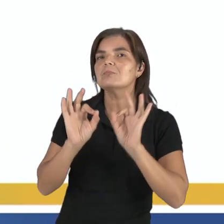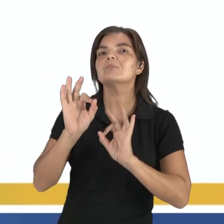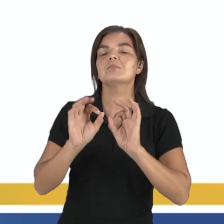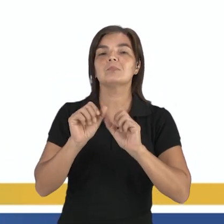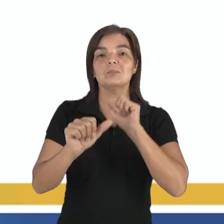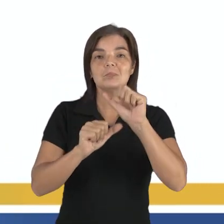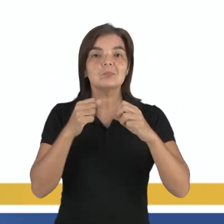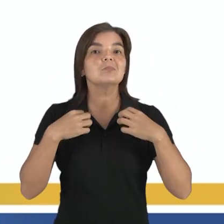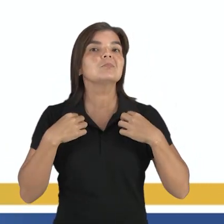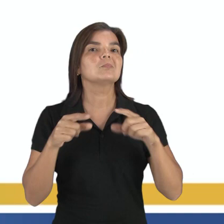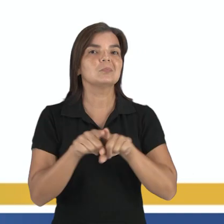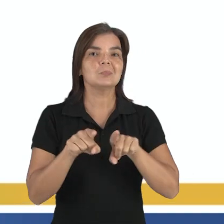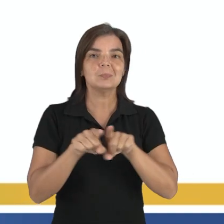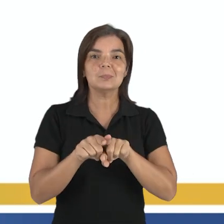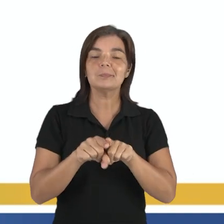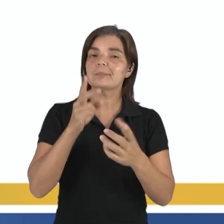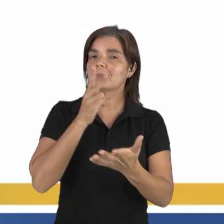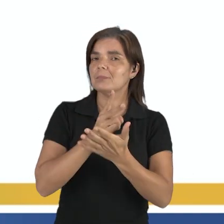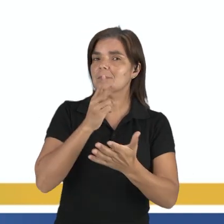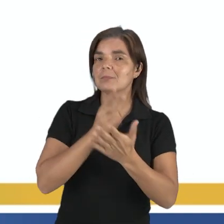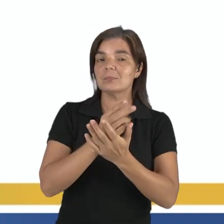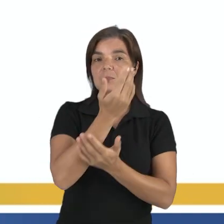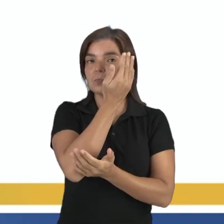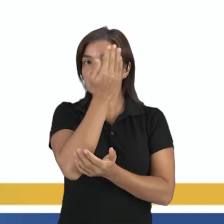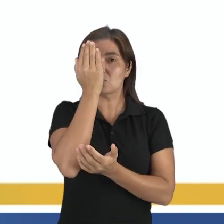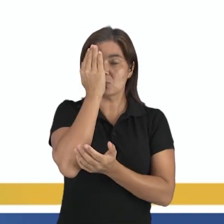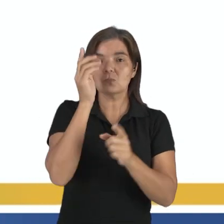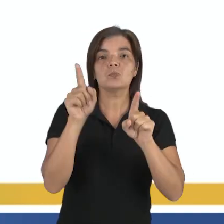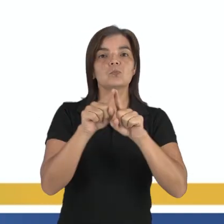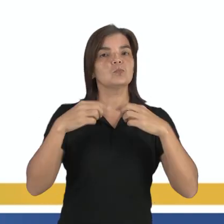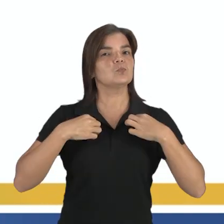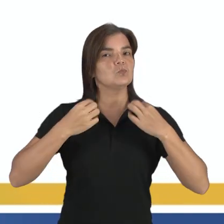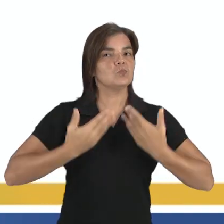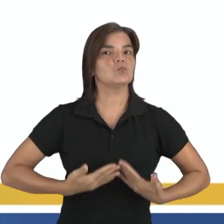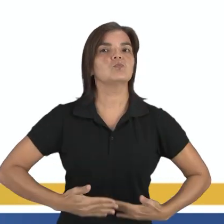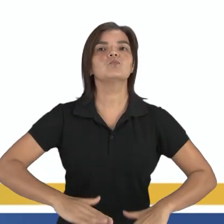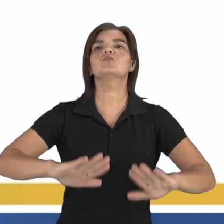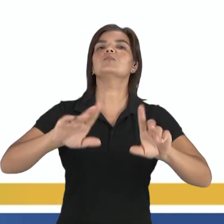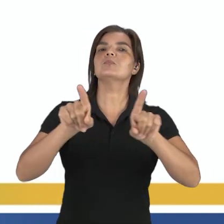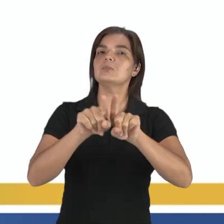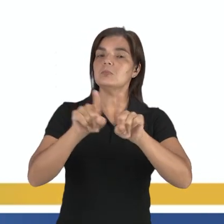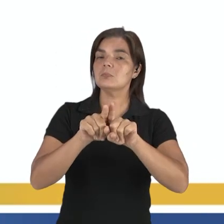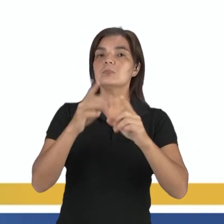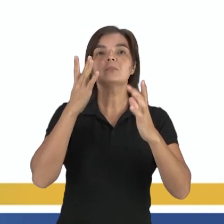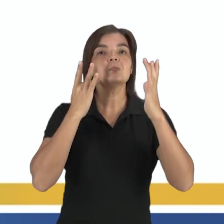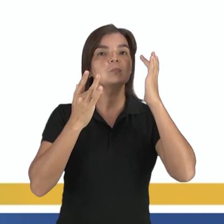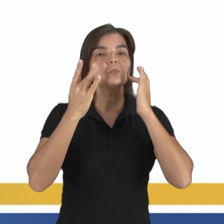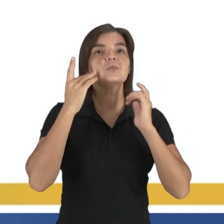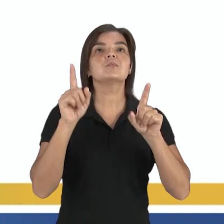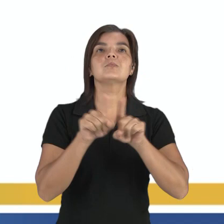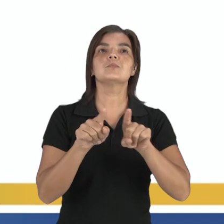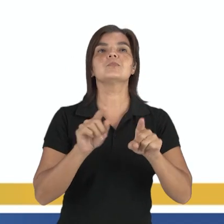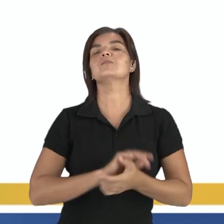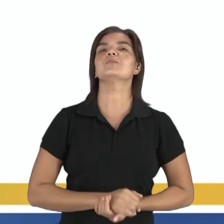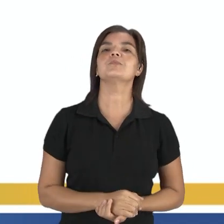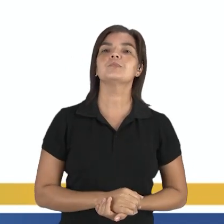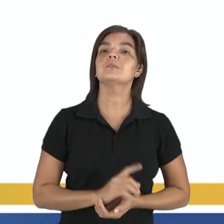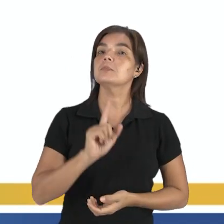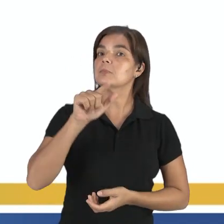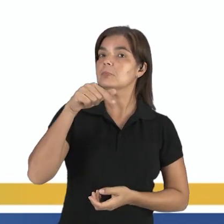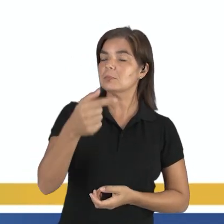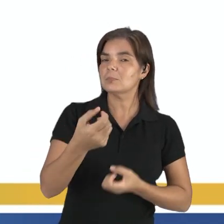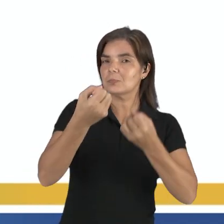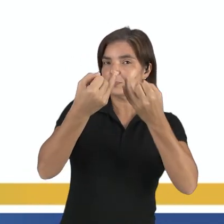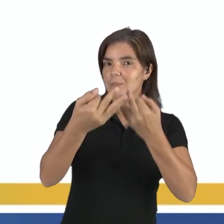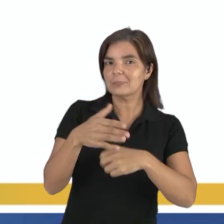preparando, mudando as suas roupas, sempre com máscaras, roupas longas e a peça teatral. E